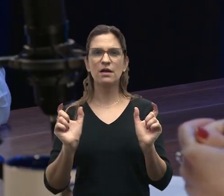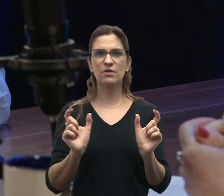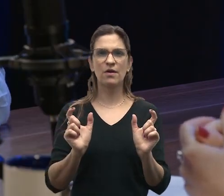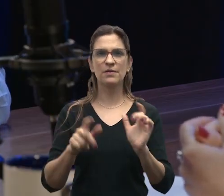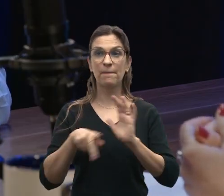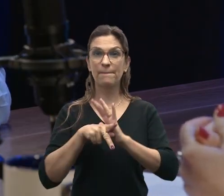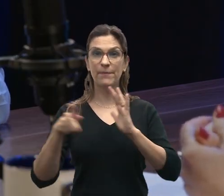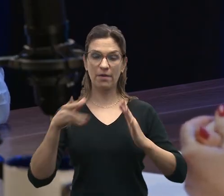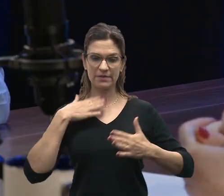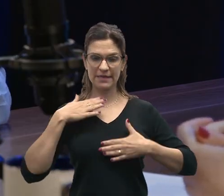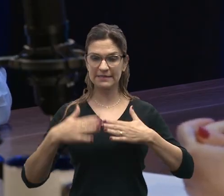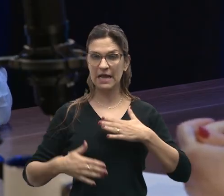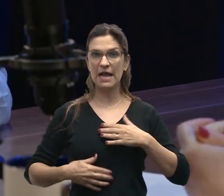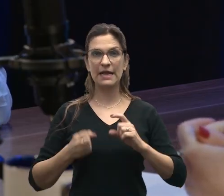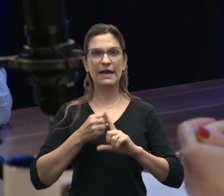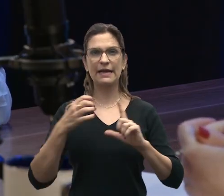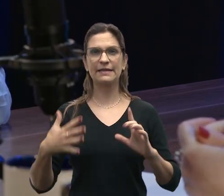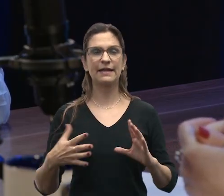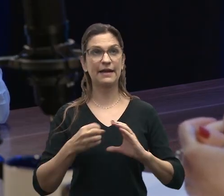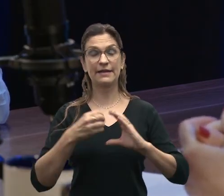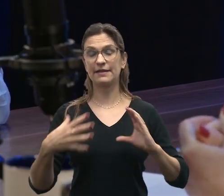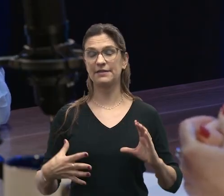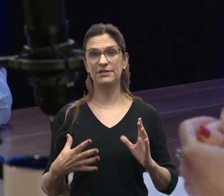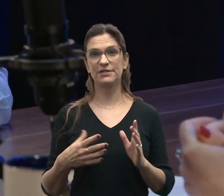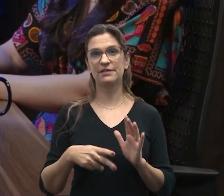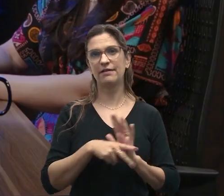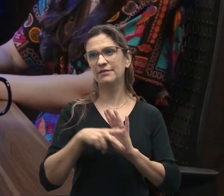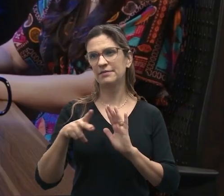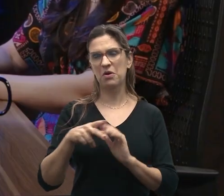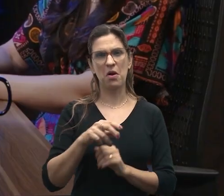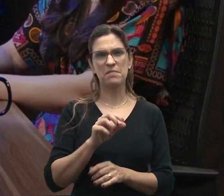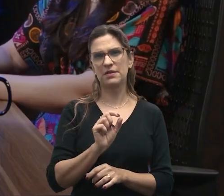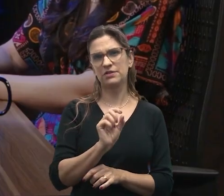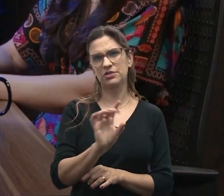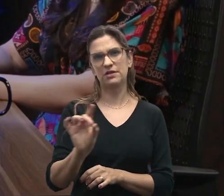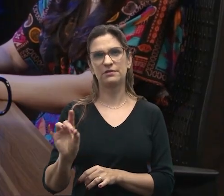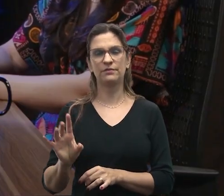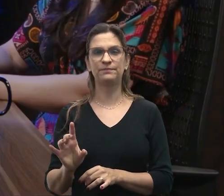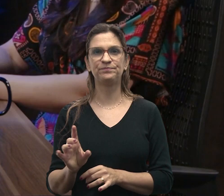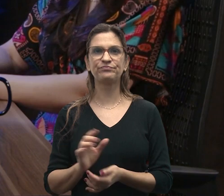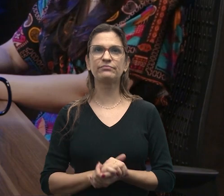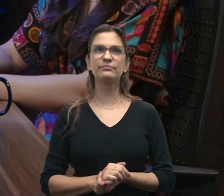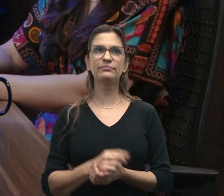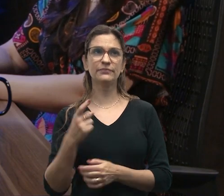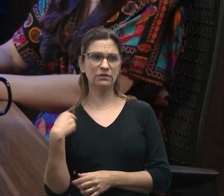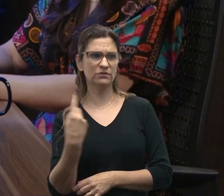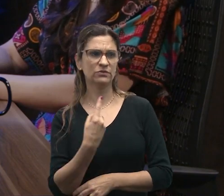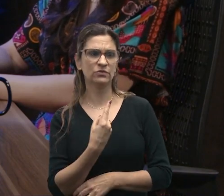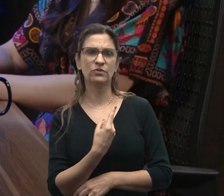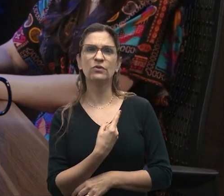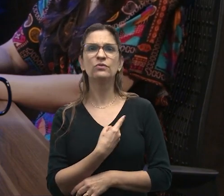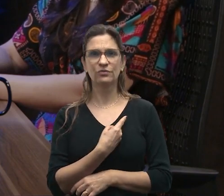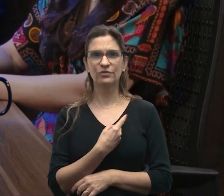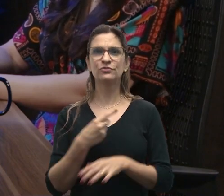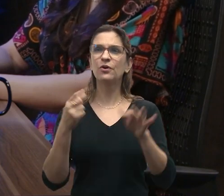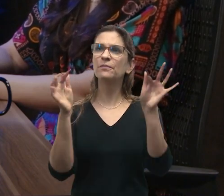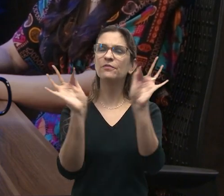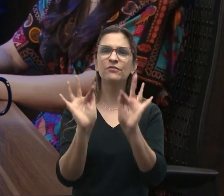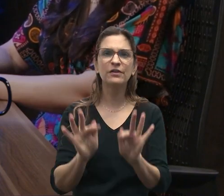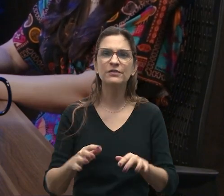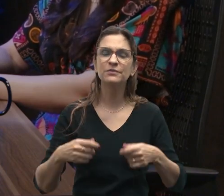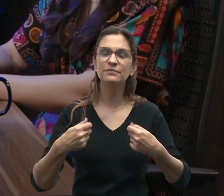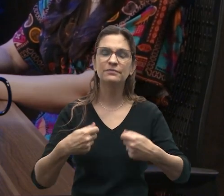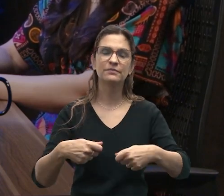com elas, né? Então, você é isso, você é aquilo, você é aquilo. Todos nós somos o que somos e temos que viver felizes aqui,